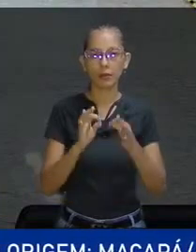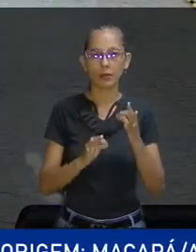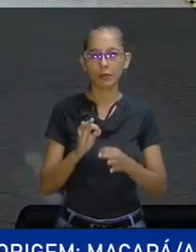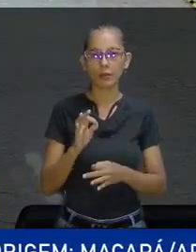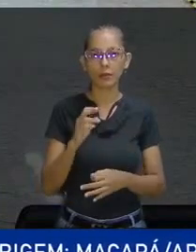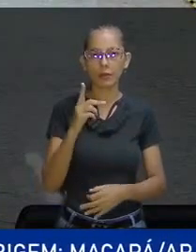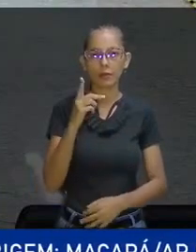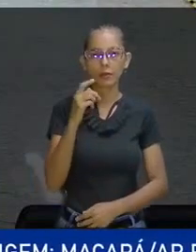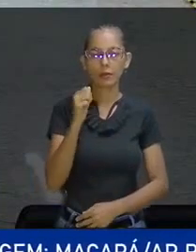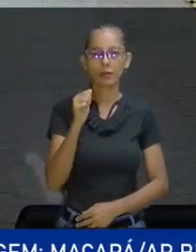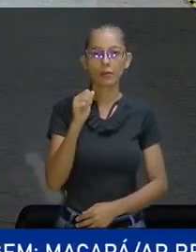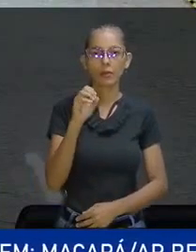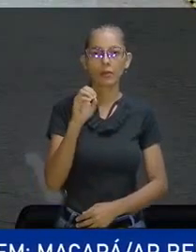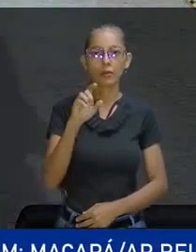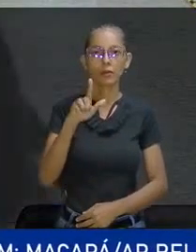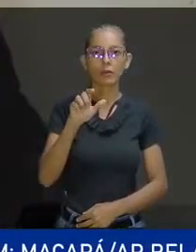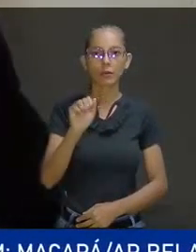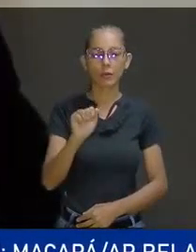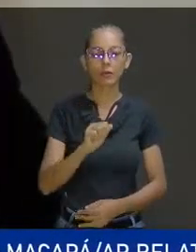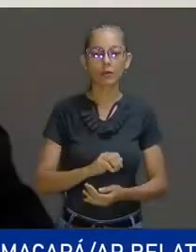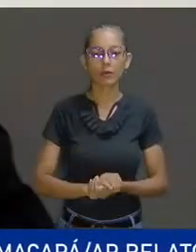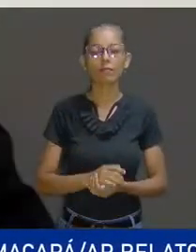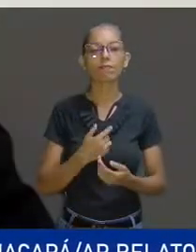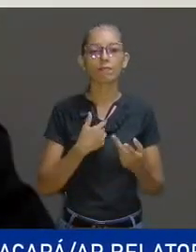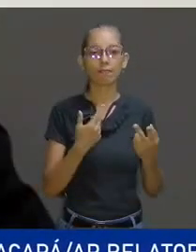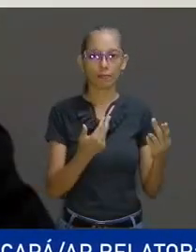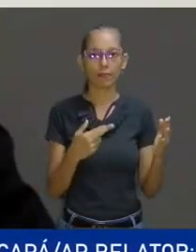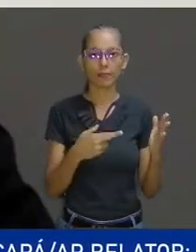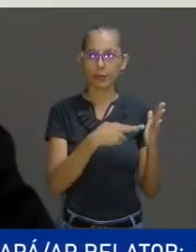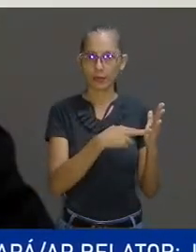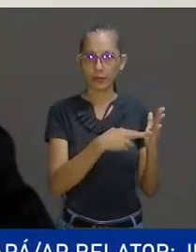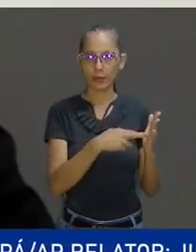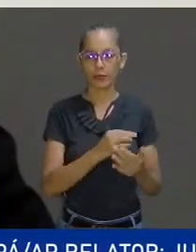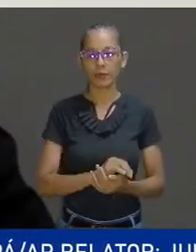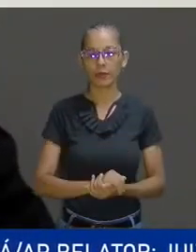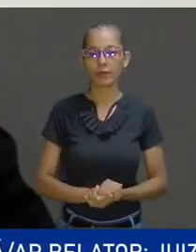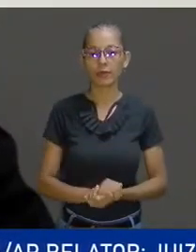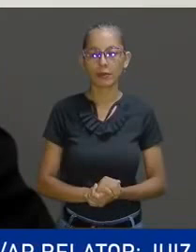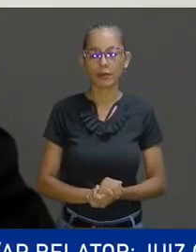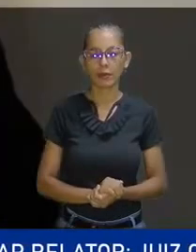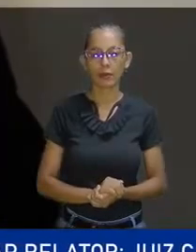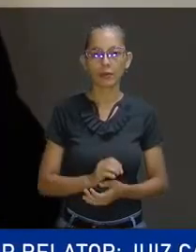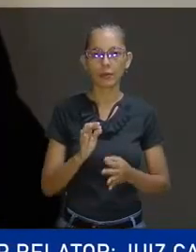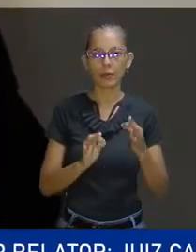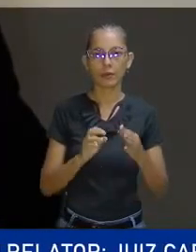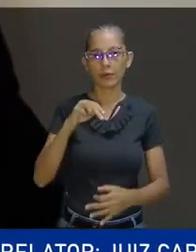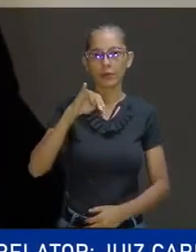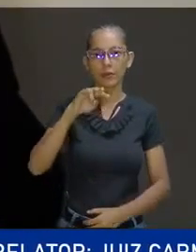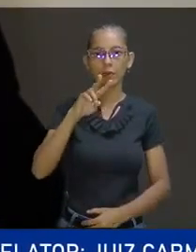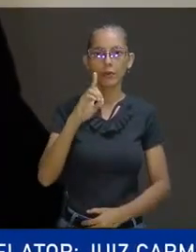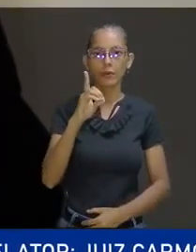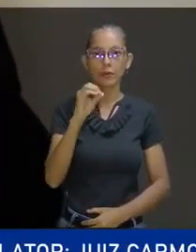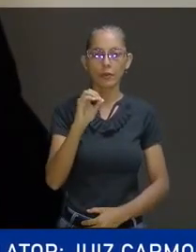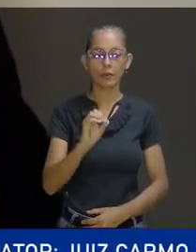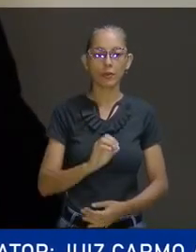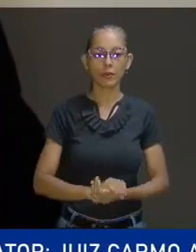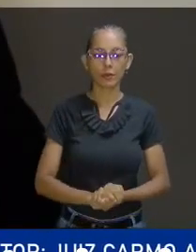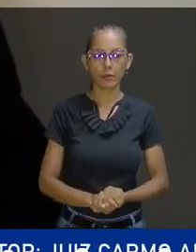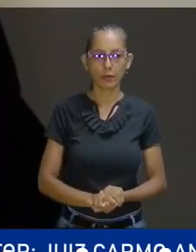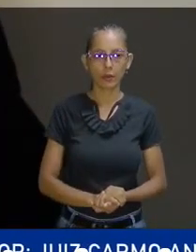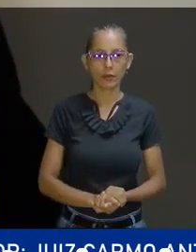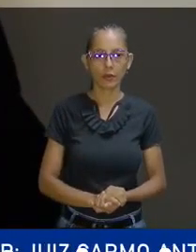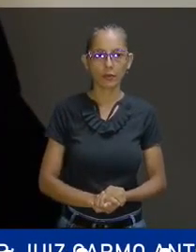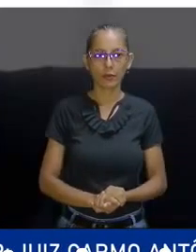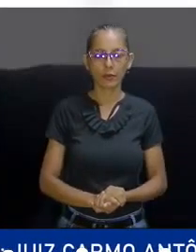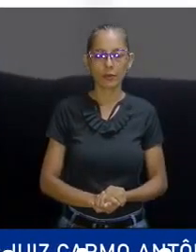Juíza Paola Santos. Eu acompanho o relator, presidente. Juiz Rivaldo Valente. Senhor